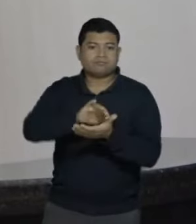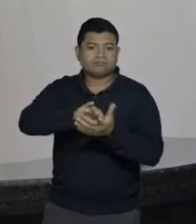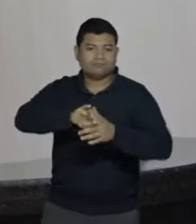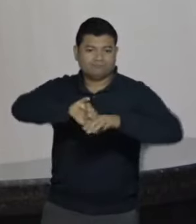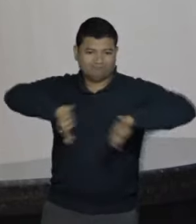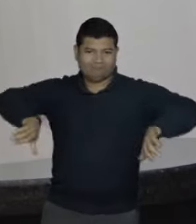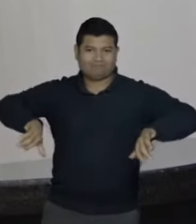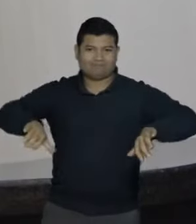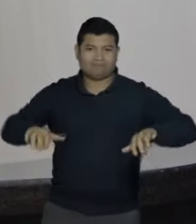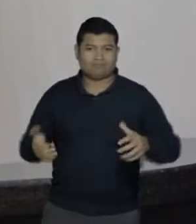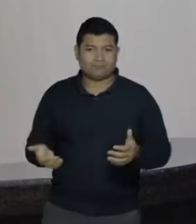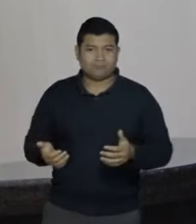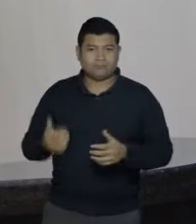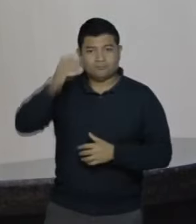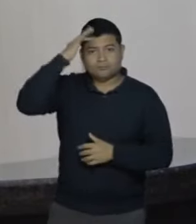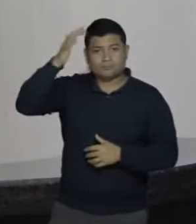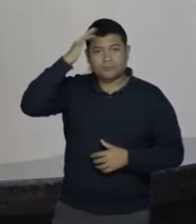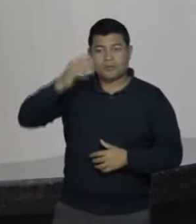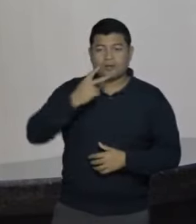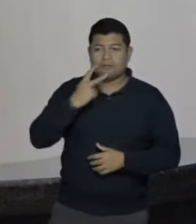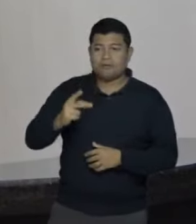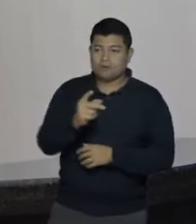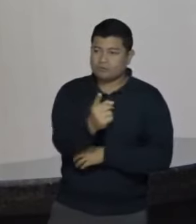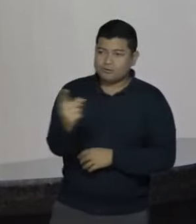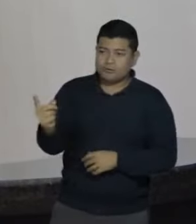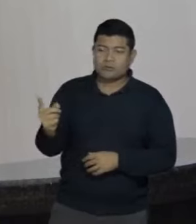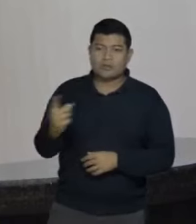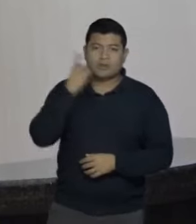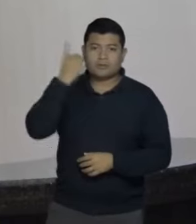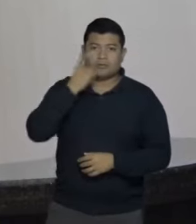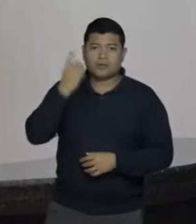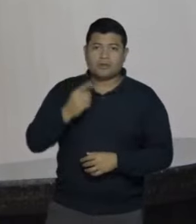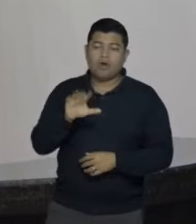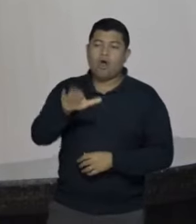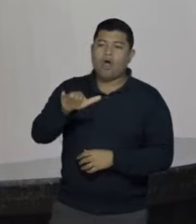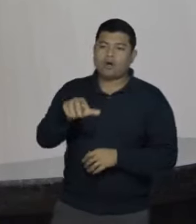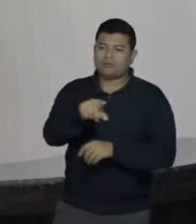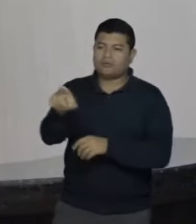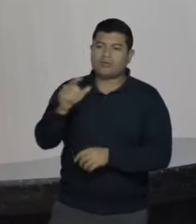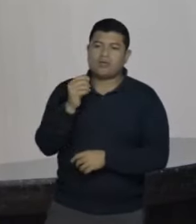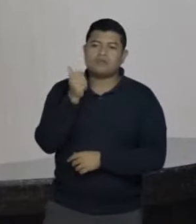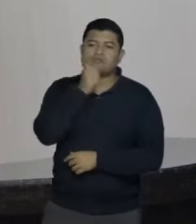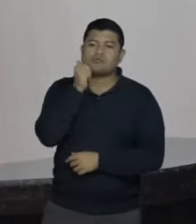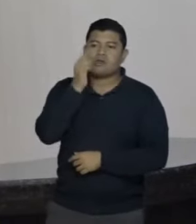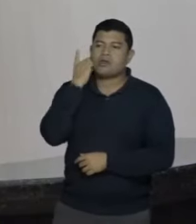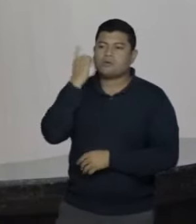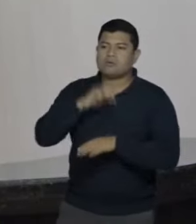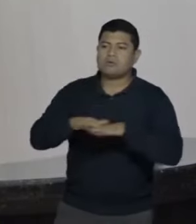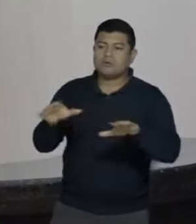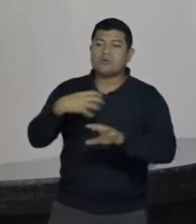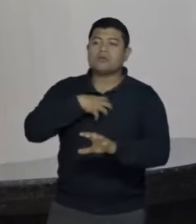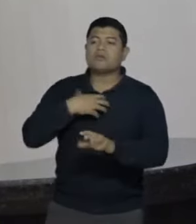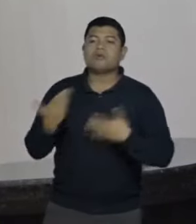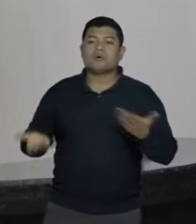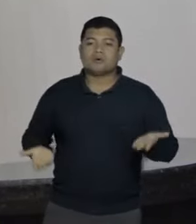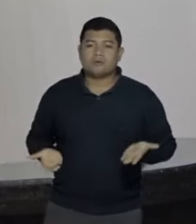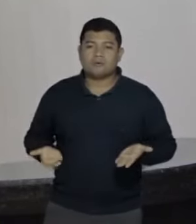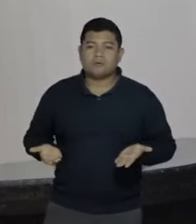Imagine se eu chamasse os deputados só de deputadas como vocês se sentiriam